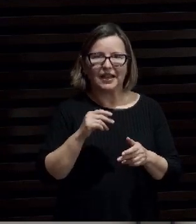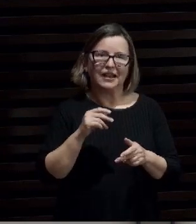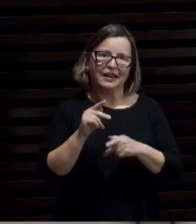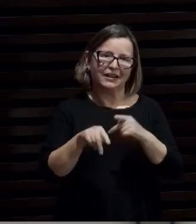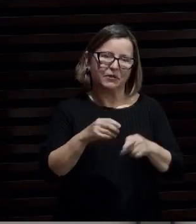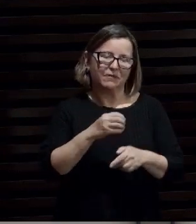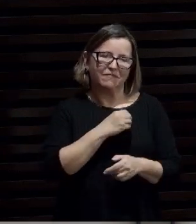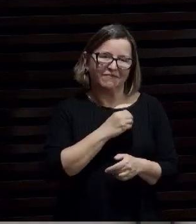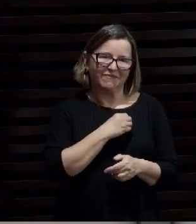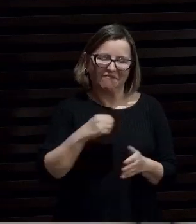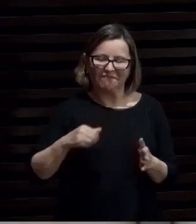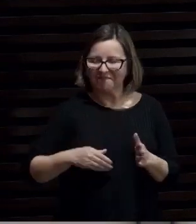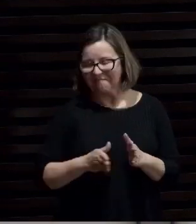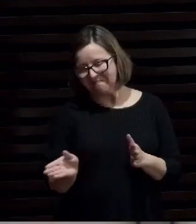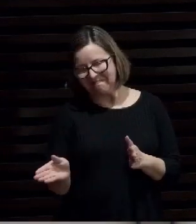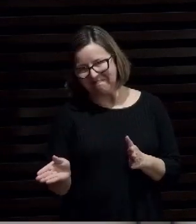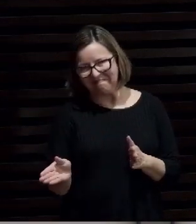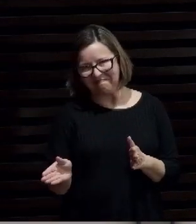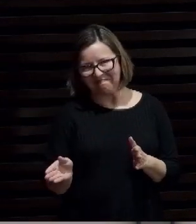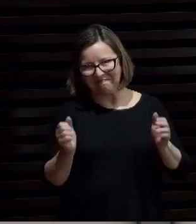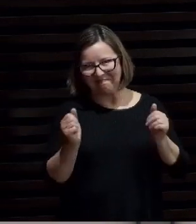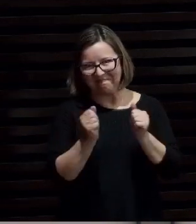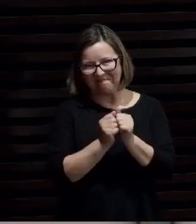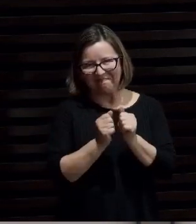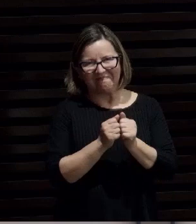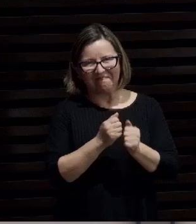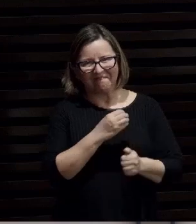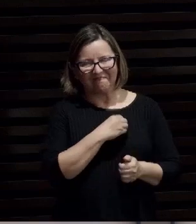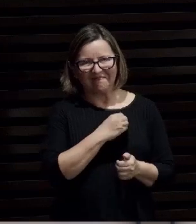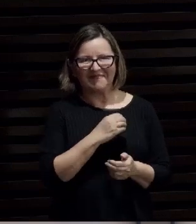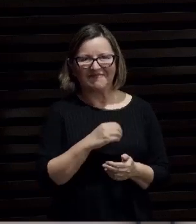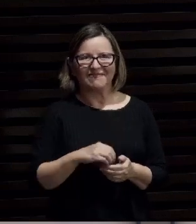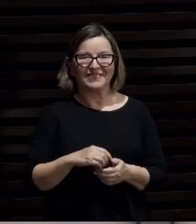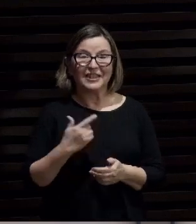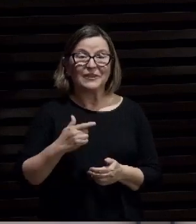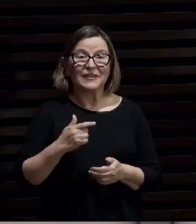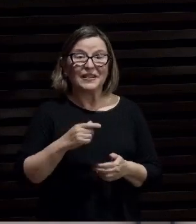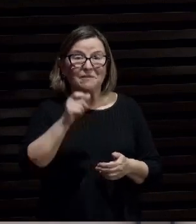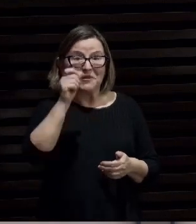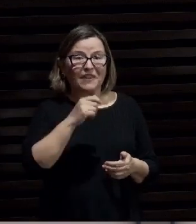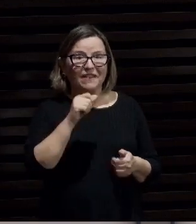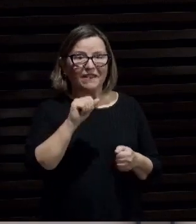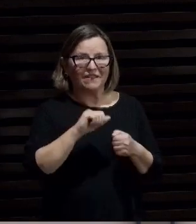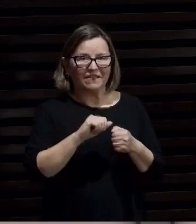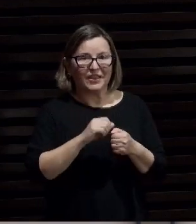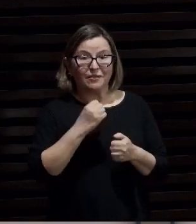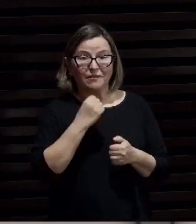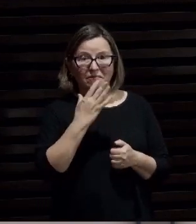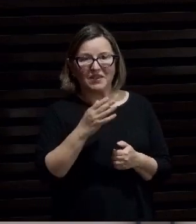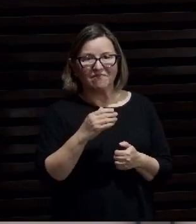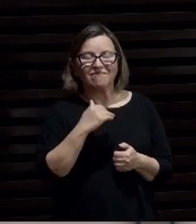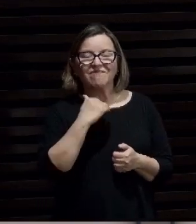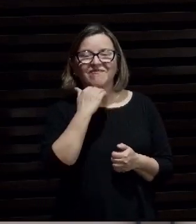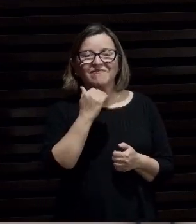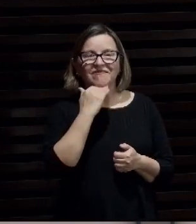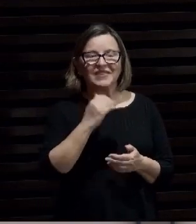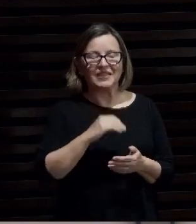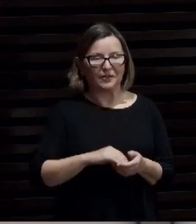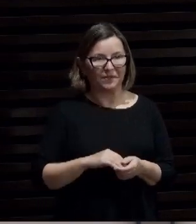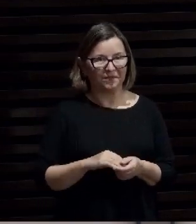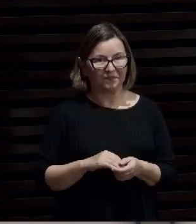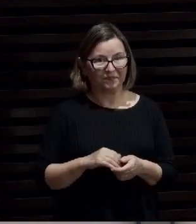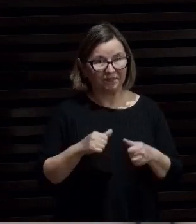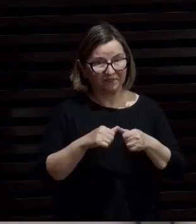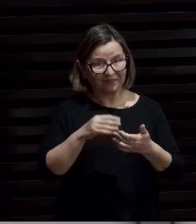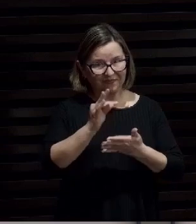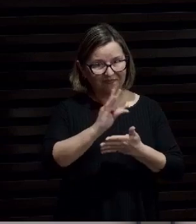E juntamente se corromperam. Não há quem faça o bem, não há nenhum sequer. Esse texto